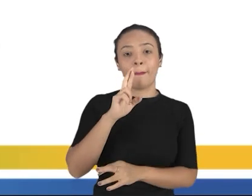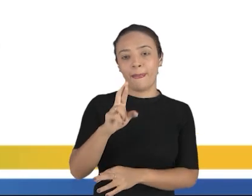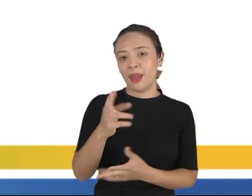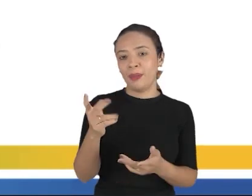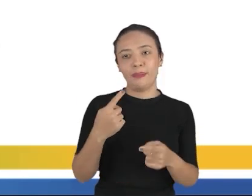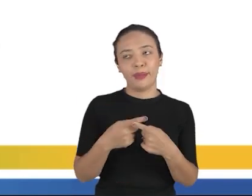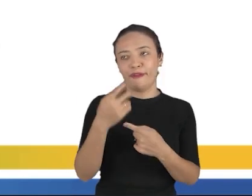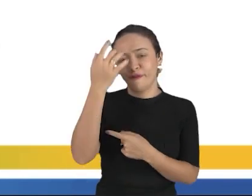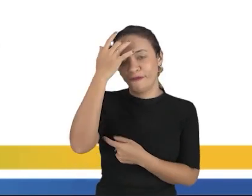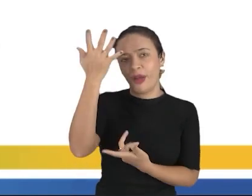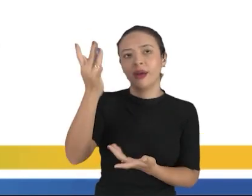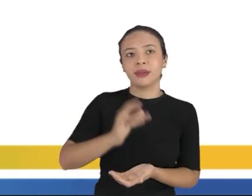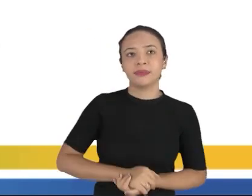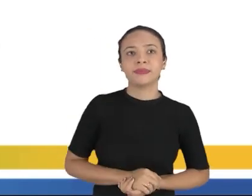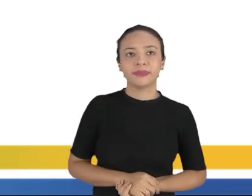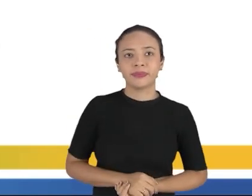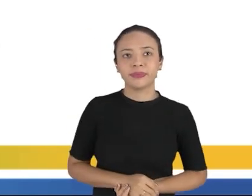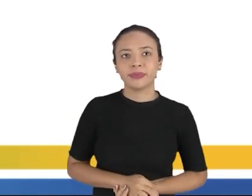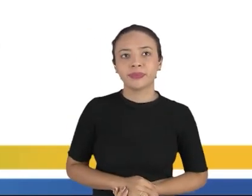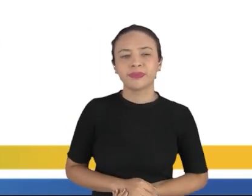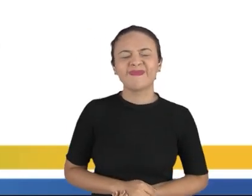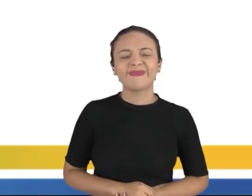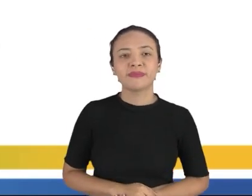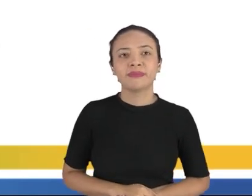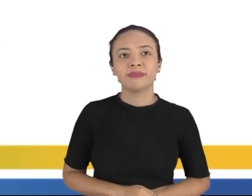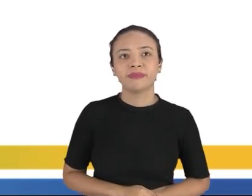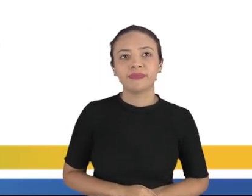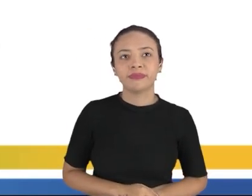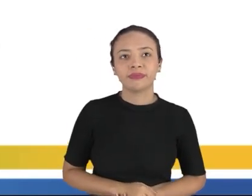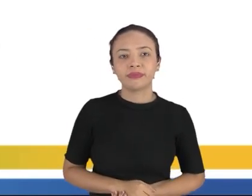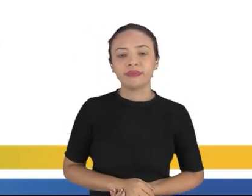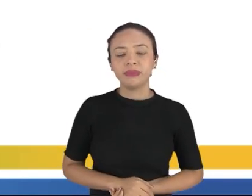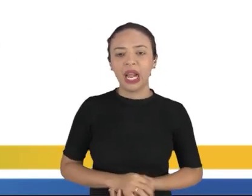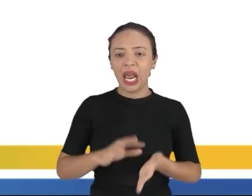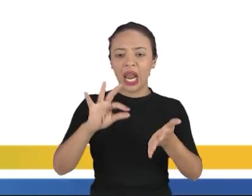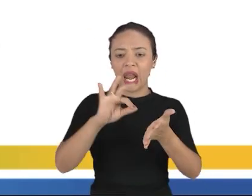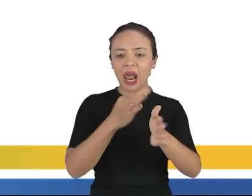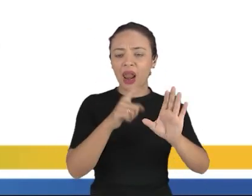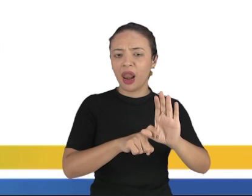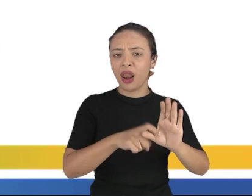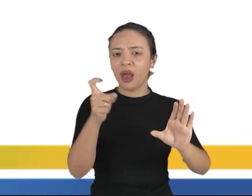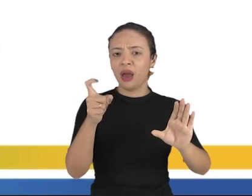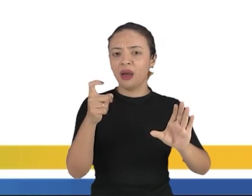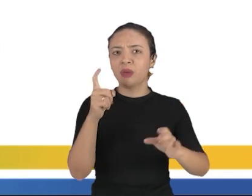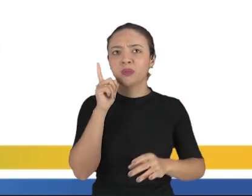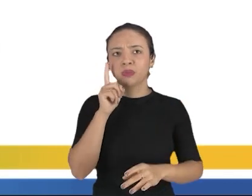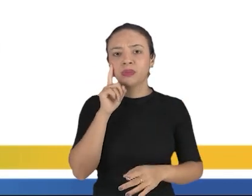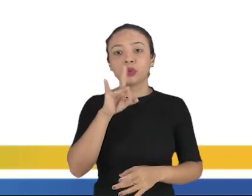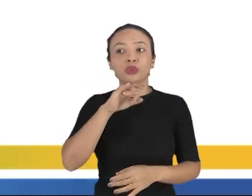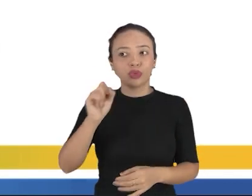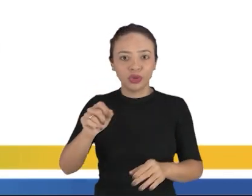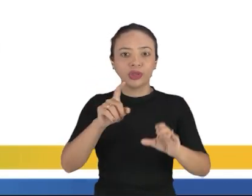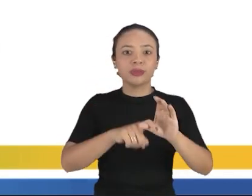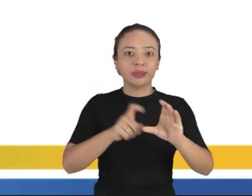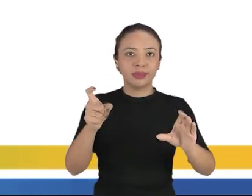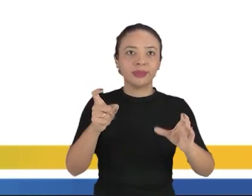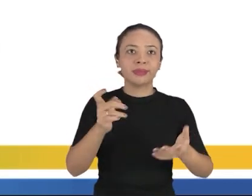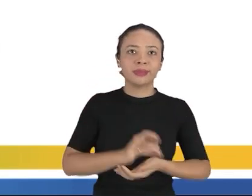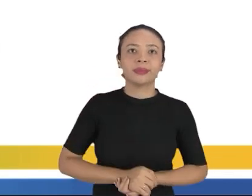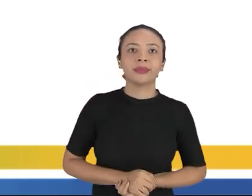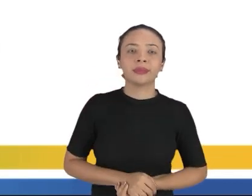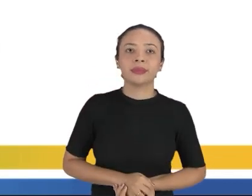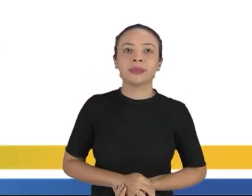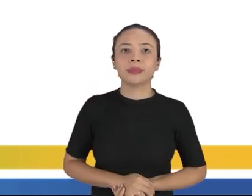muito fácil, né, pessoal? Então vamos lá. Quando é comemorada a assinatura da Declaração da Independência? No dia da Independência. Então, Independence